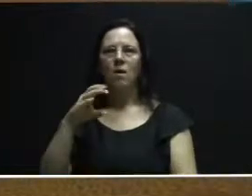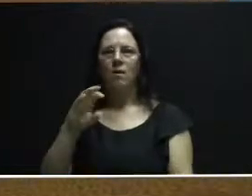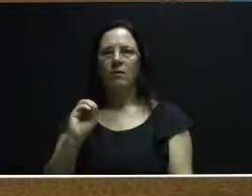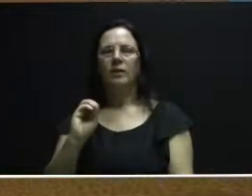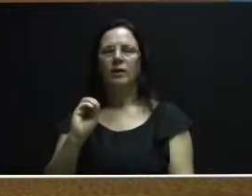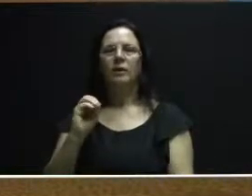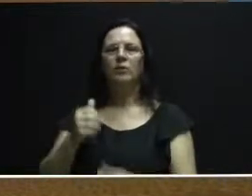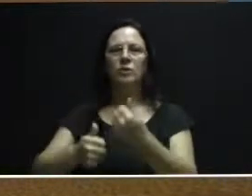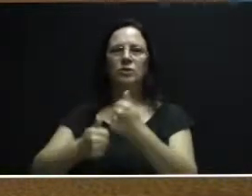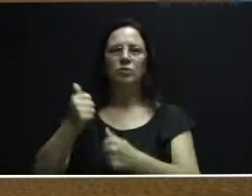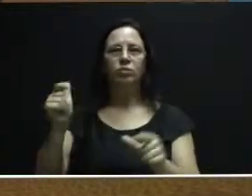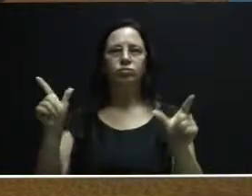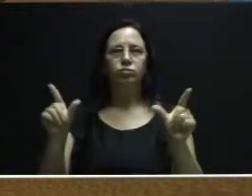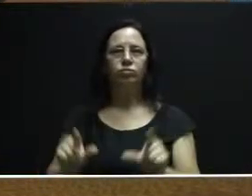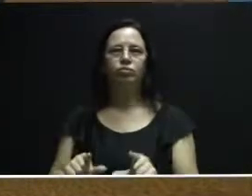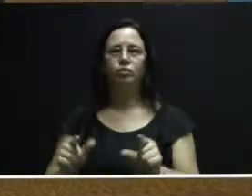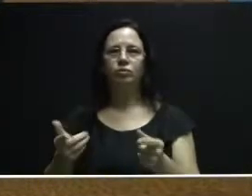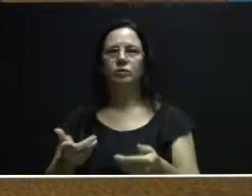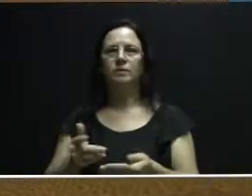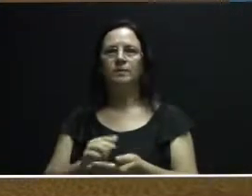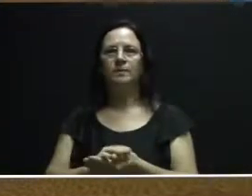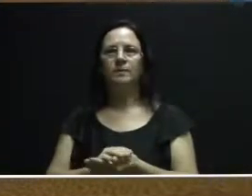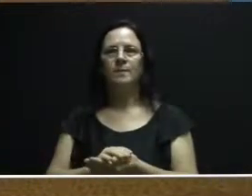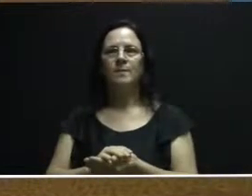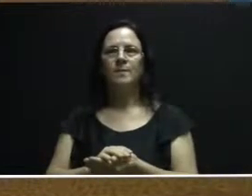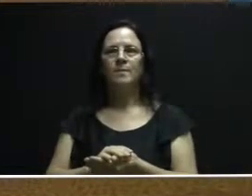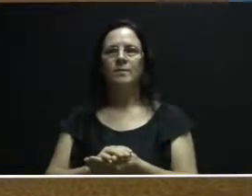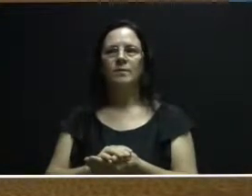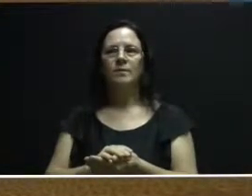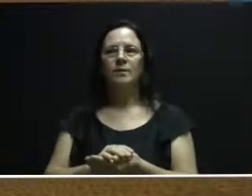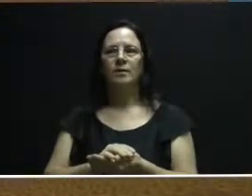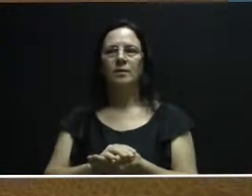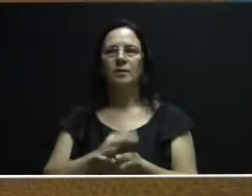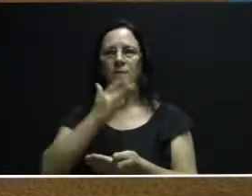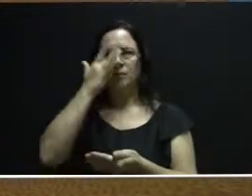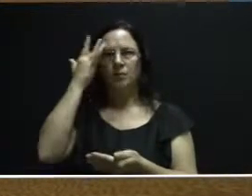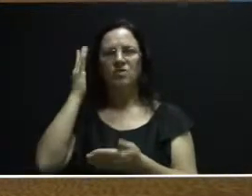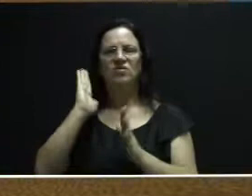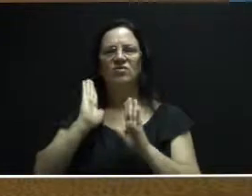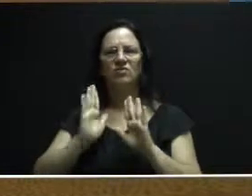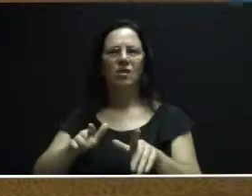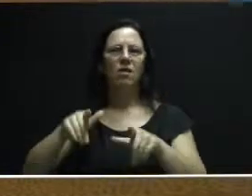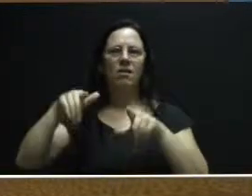esporte caiu muito. Estamos aqui pessoas que trabalham muito tempo já no...